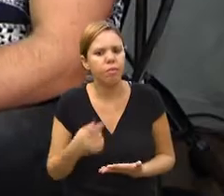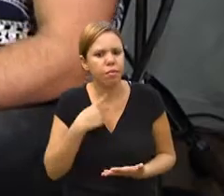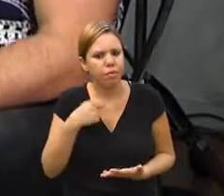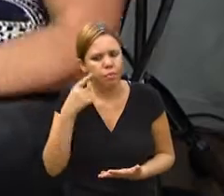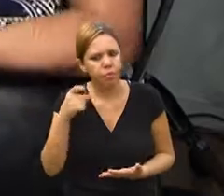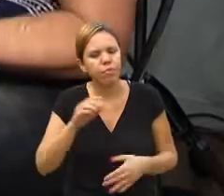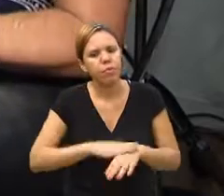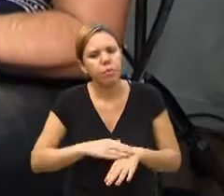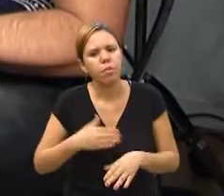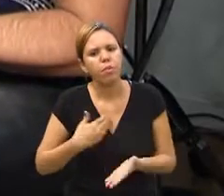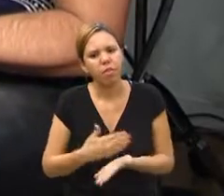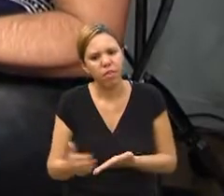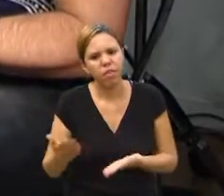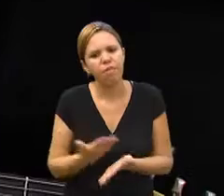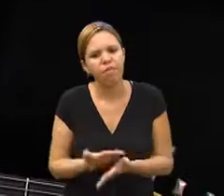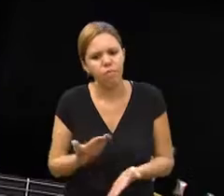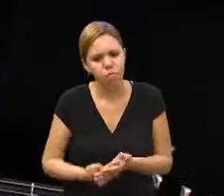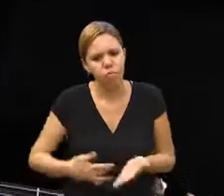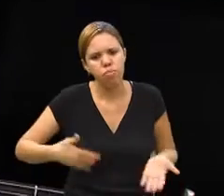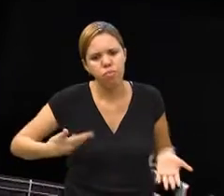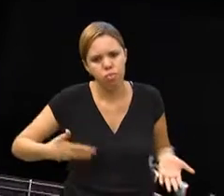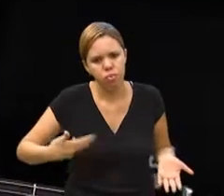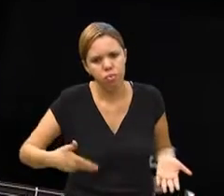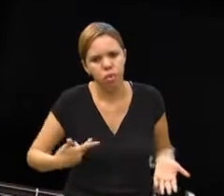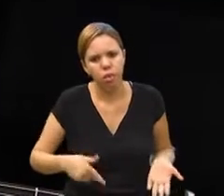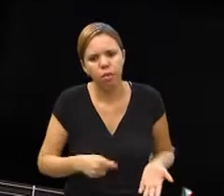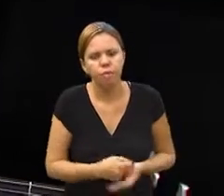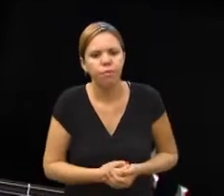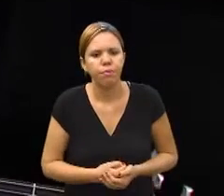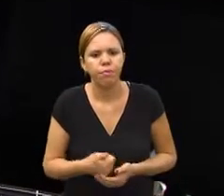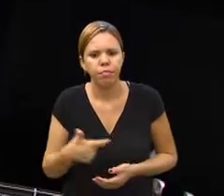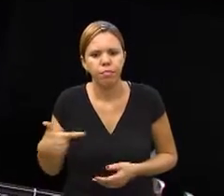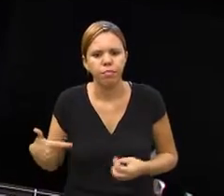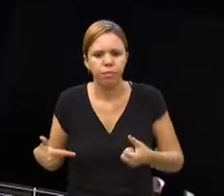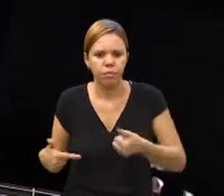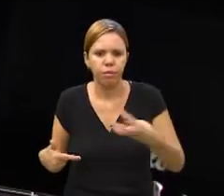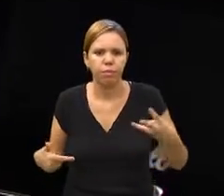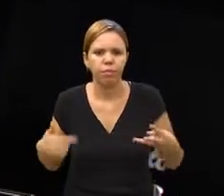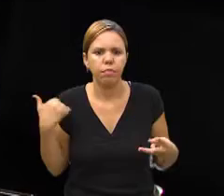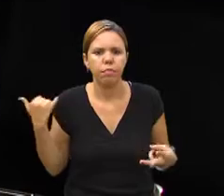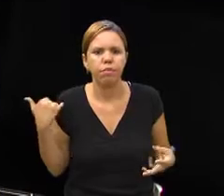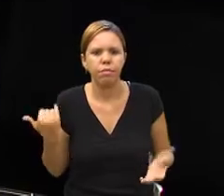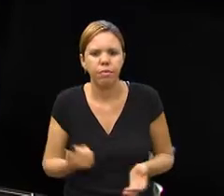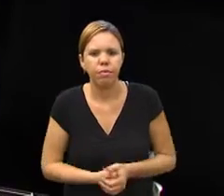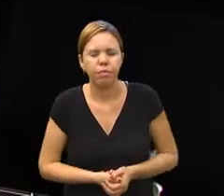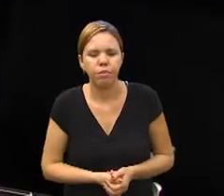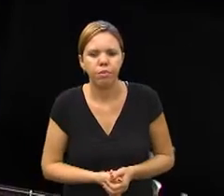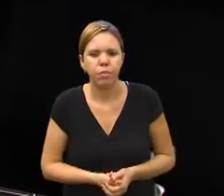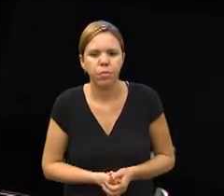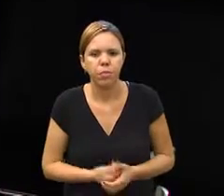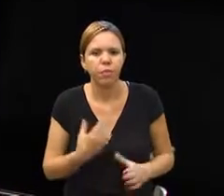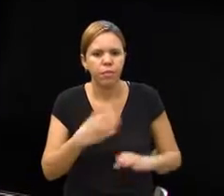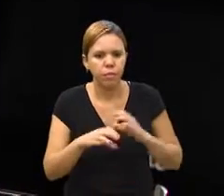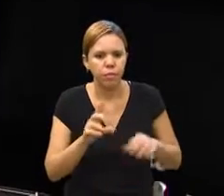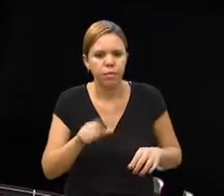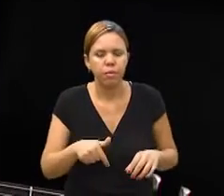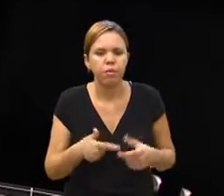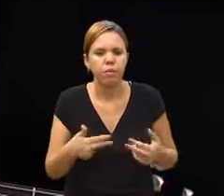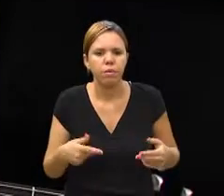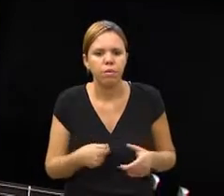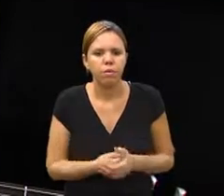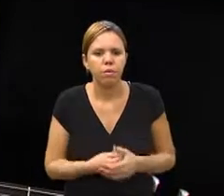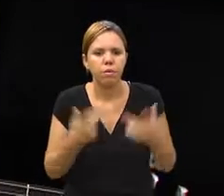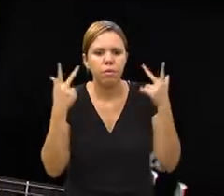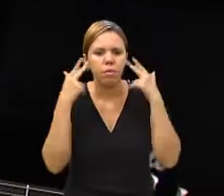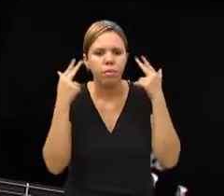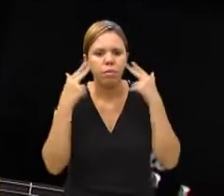compor quando comecei a estudar guitarra, né, ainda com 12, 13 anos de idade. E cantar é um negócio que era meio